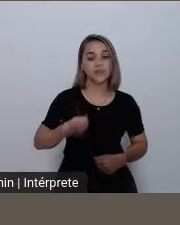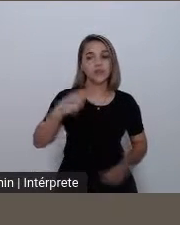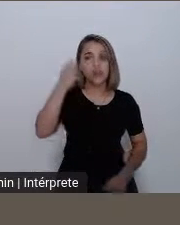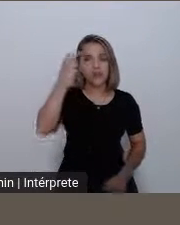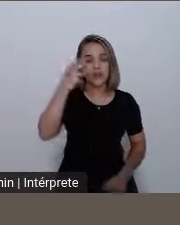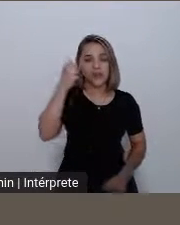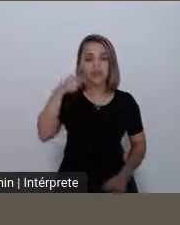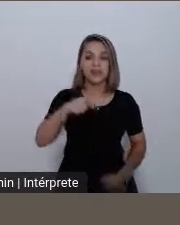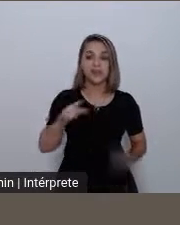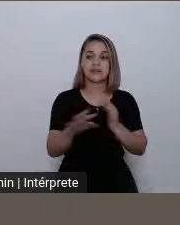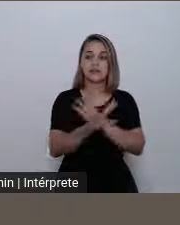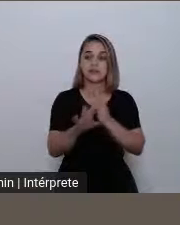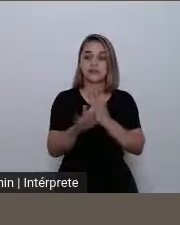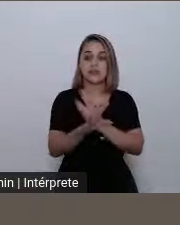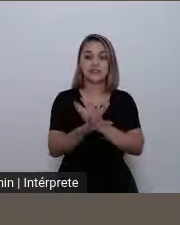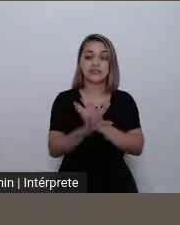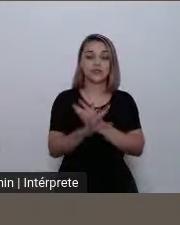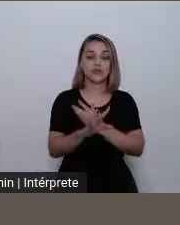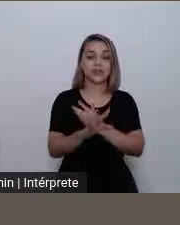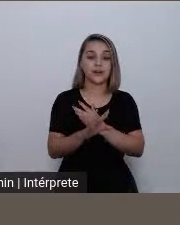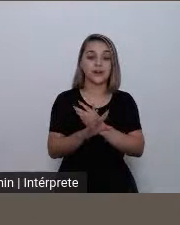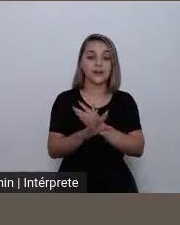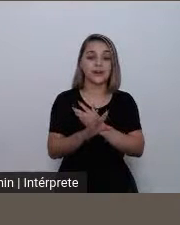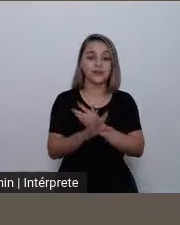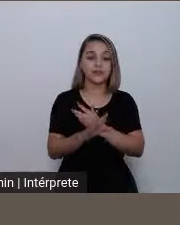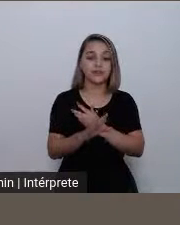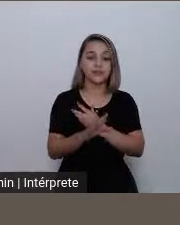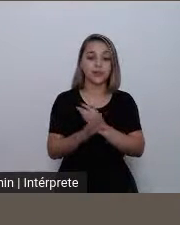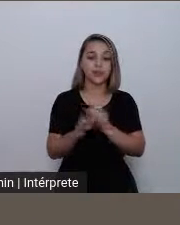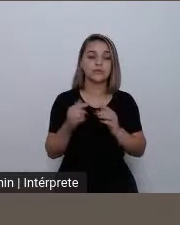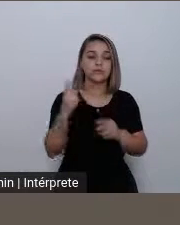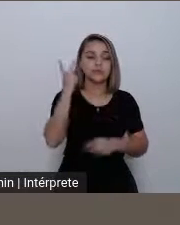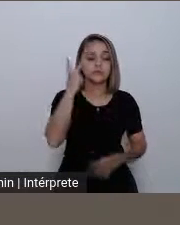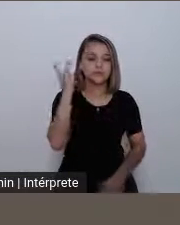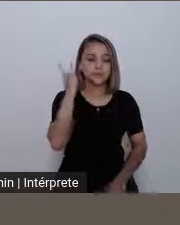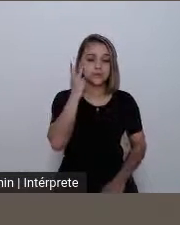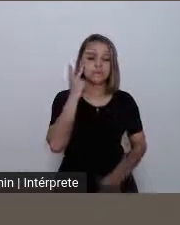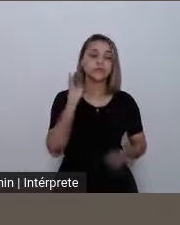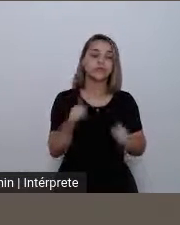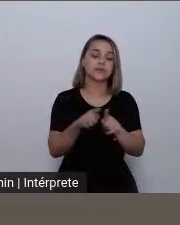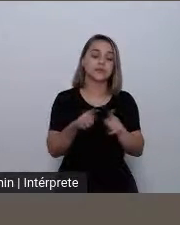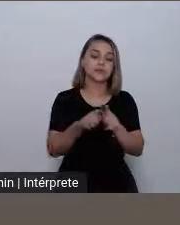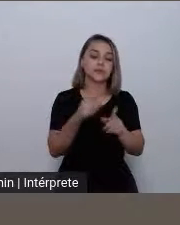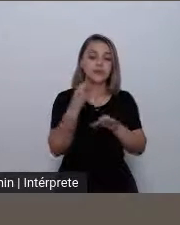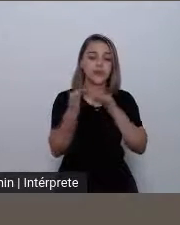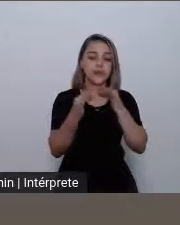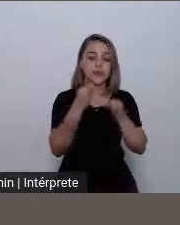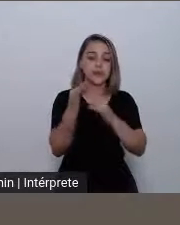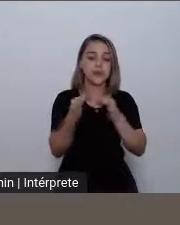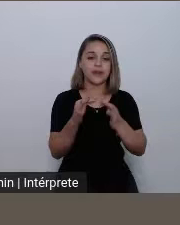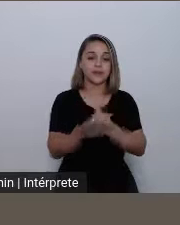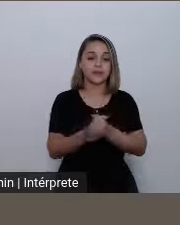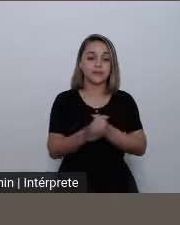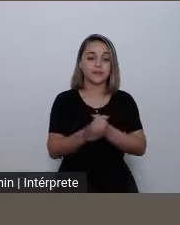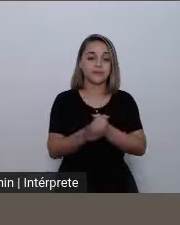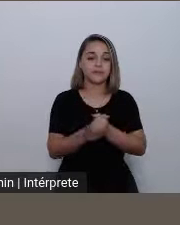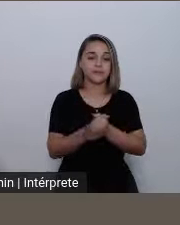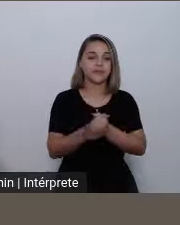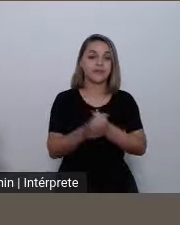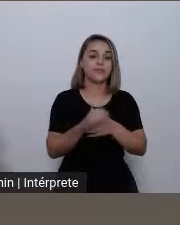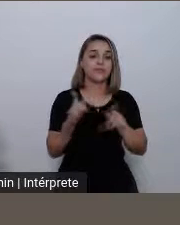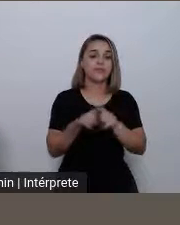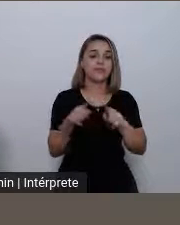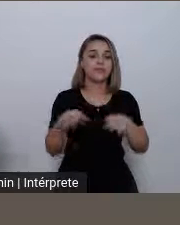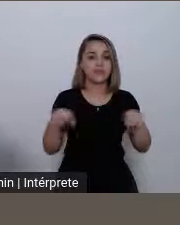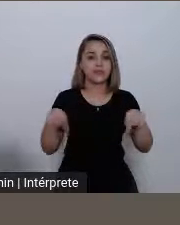Paulo, ainda no início da década de 10, comentando a programação das raras salas de cinema